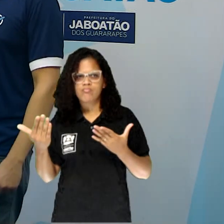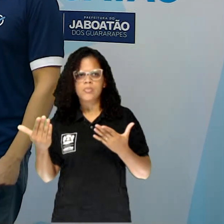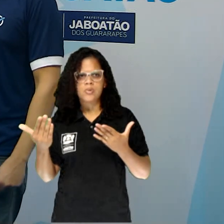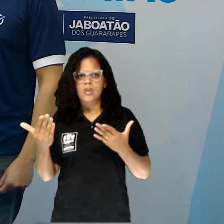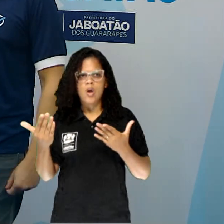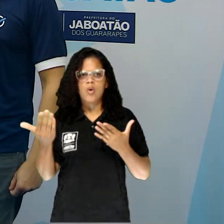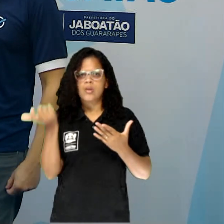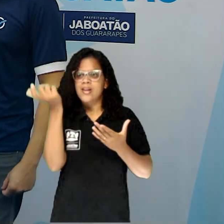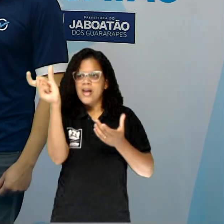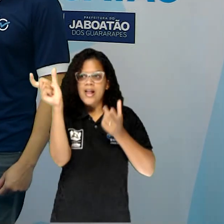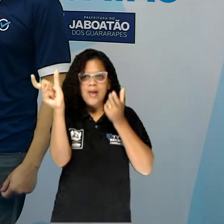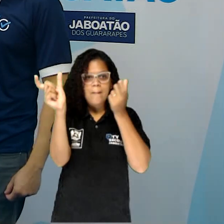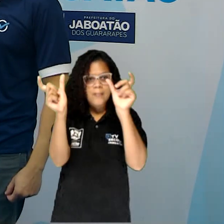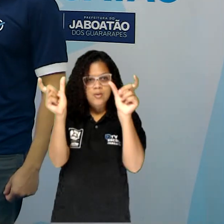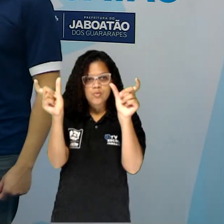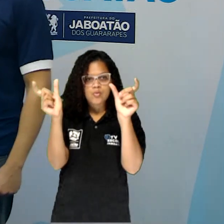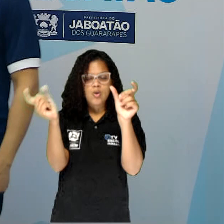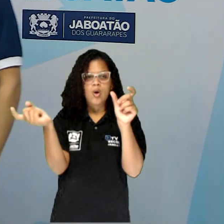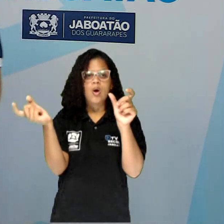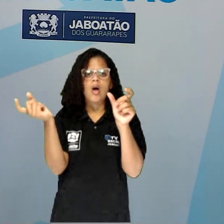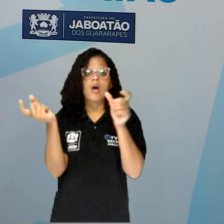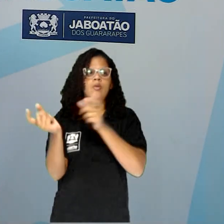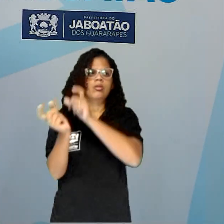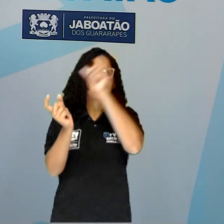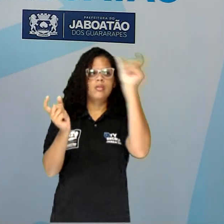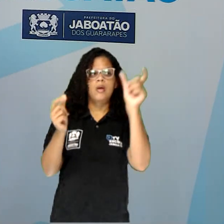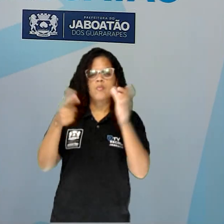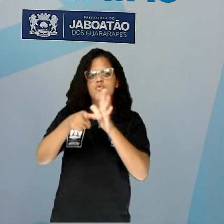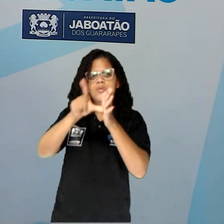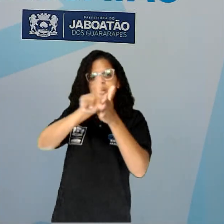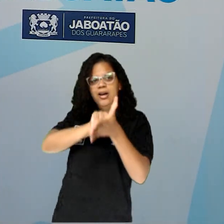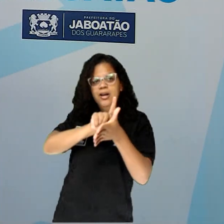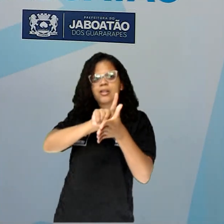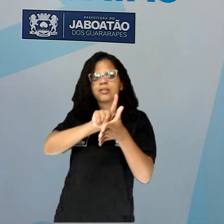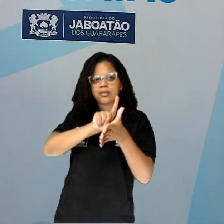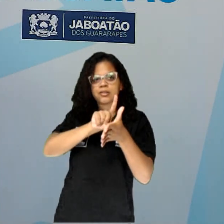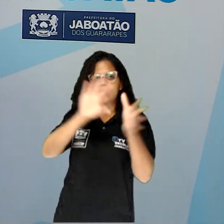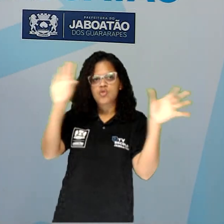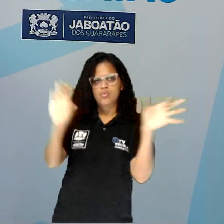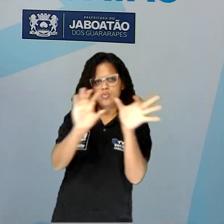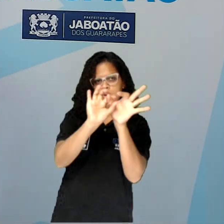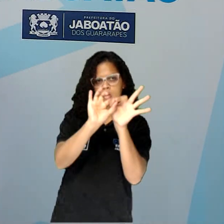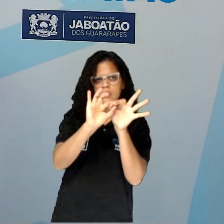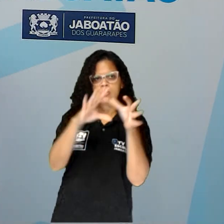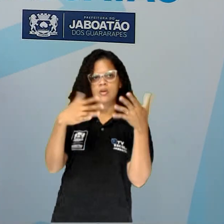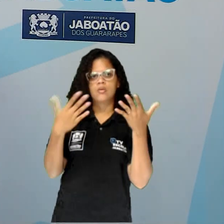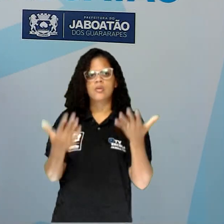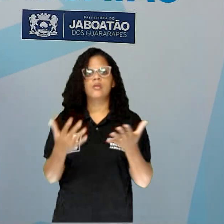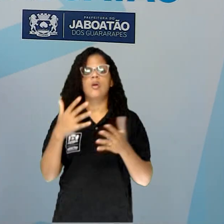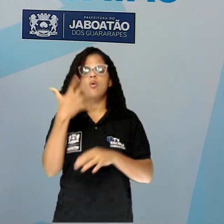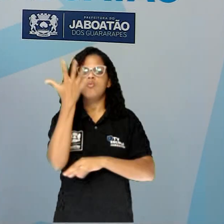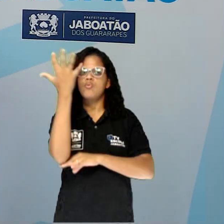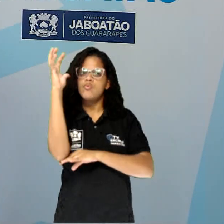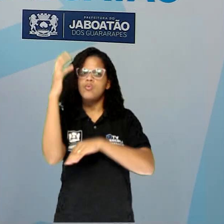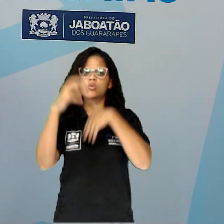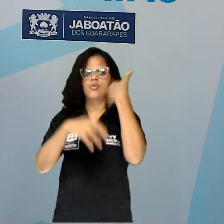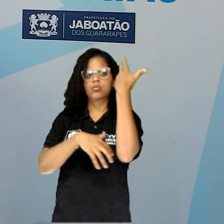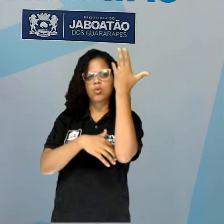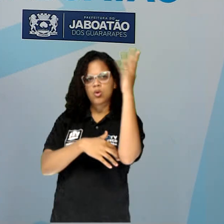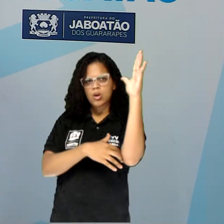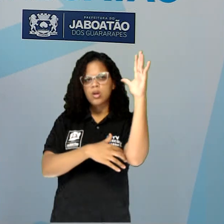se dirigem a termos anteriores. Da floresta, realmente levando isso em conta que eu estou falando das árvores, ele